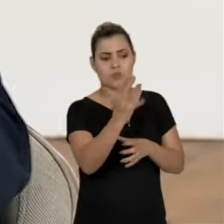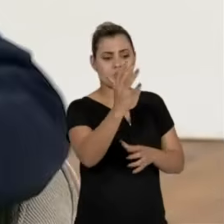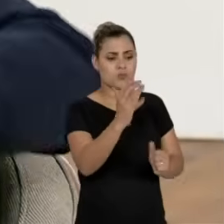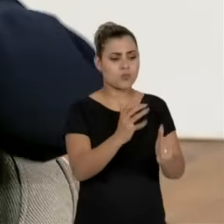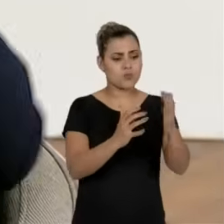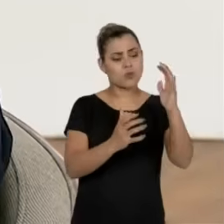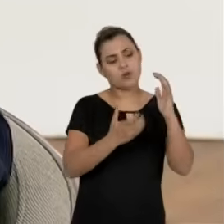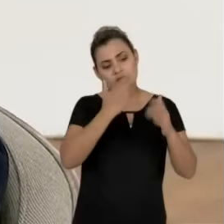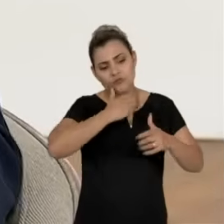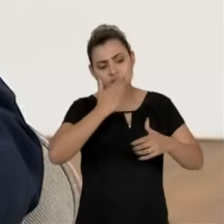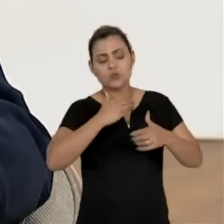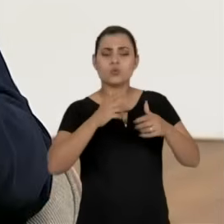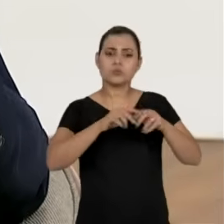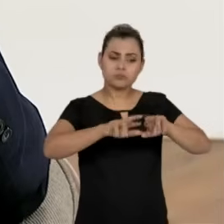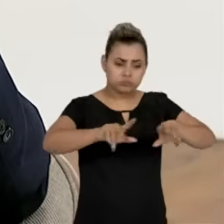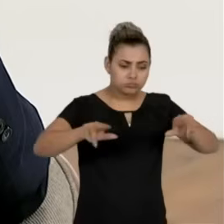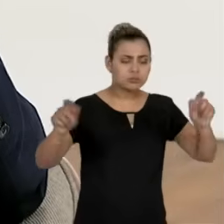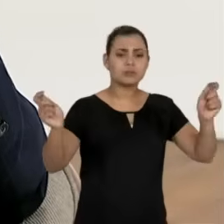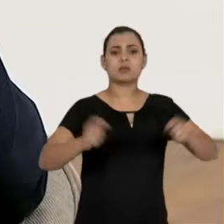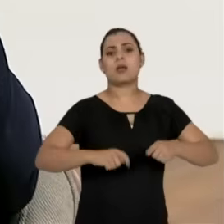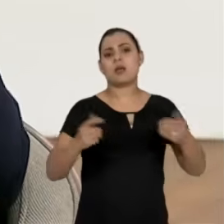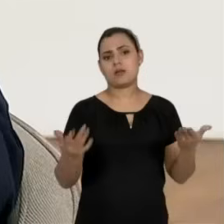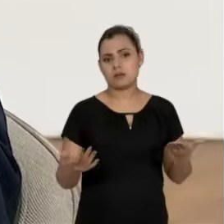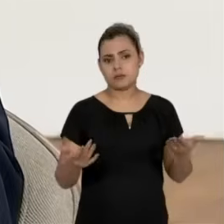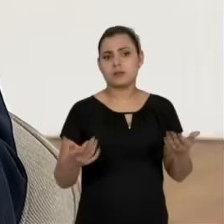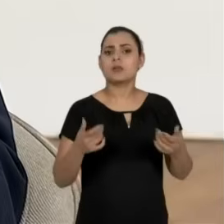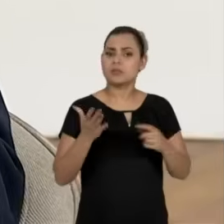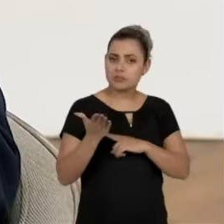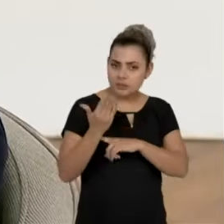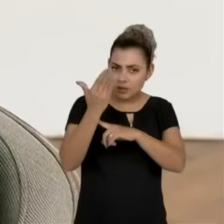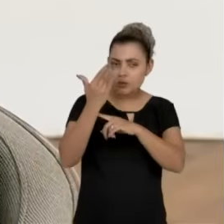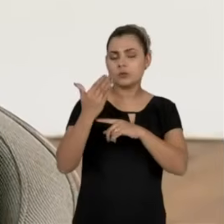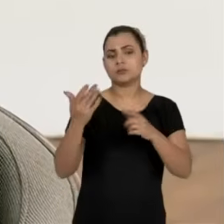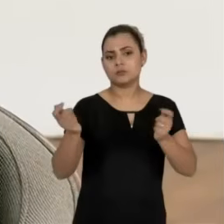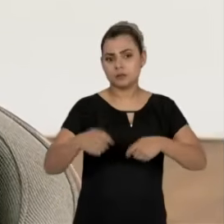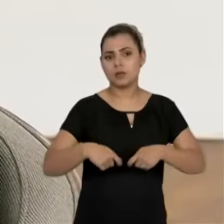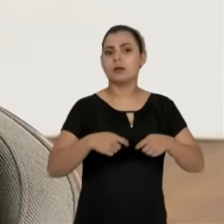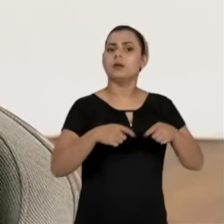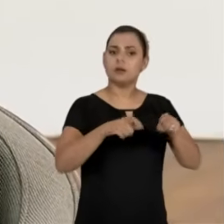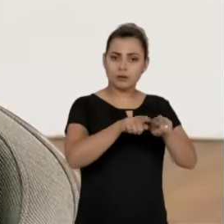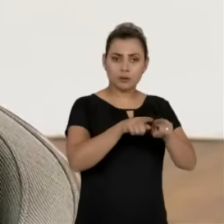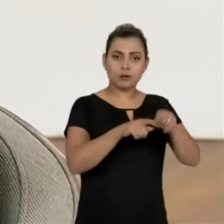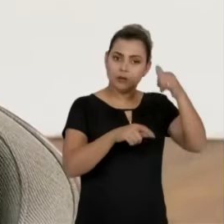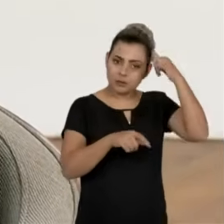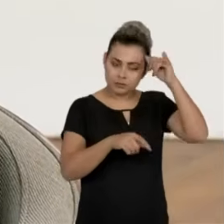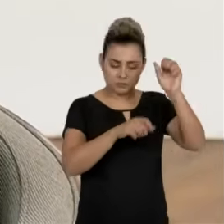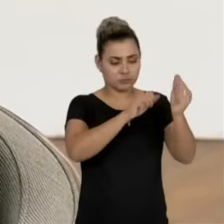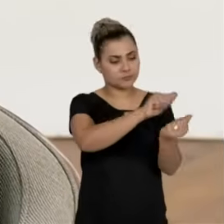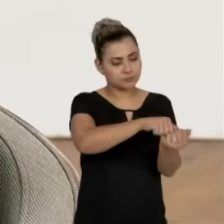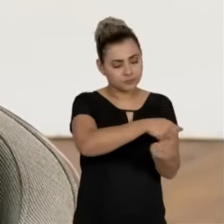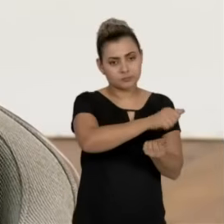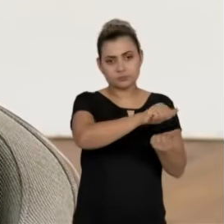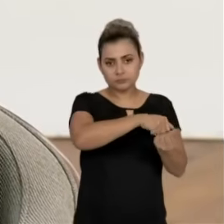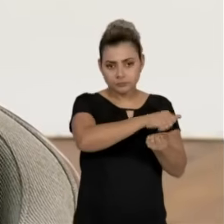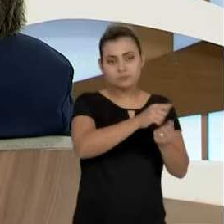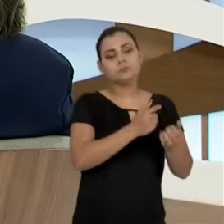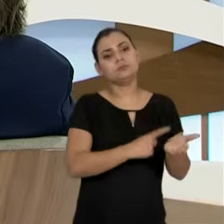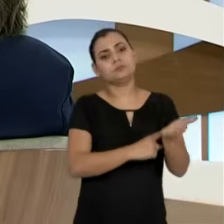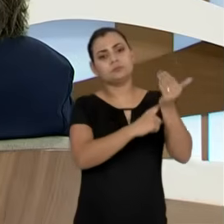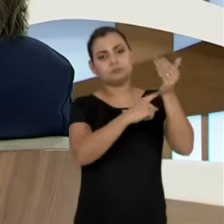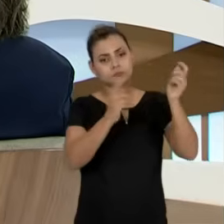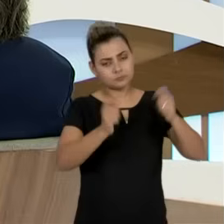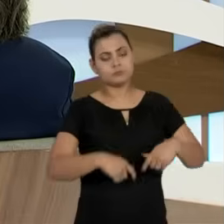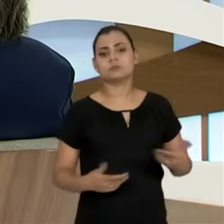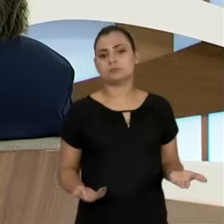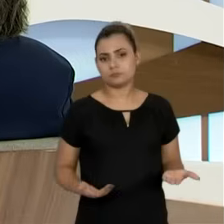Produzindo frutas reflorestadas, né? Com aplicação de tecnologia, mesmo a pecuária, ela pode ser aplicada tecnologia, né? A